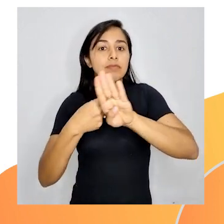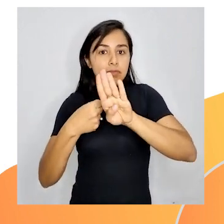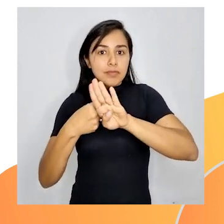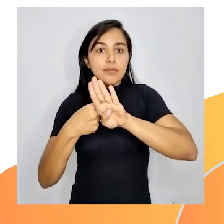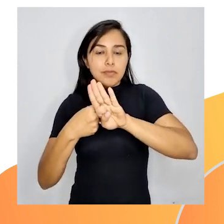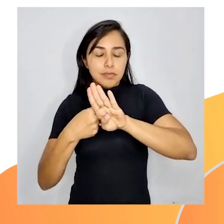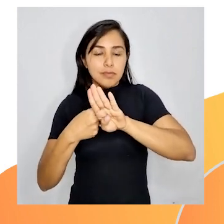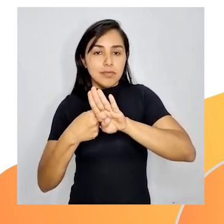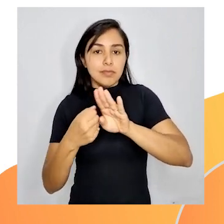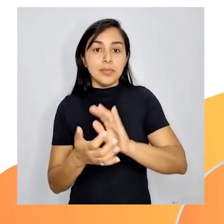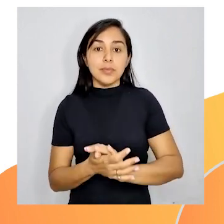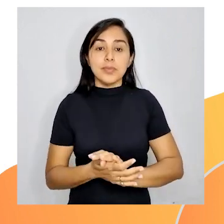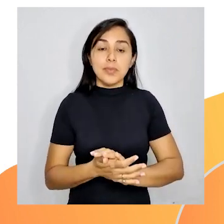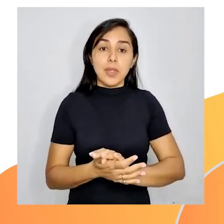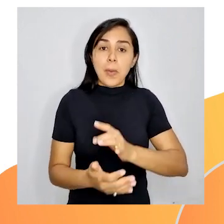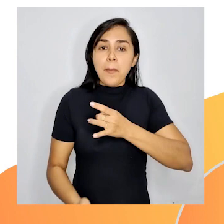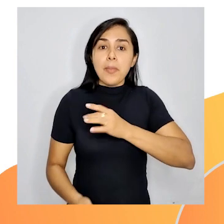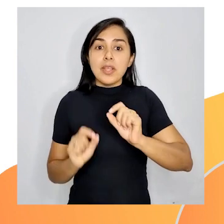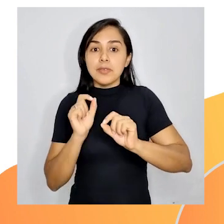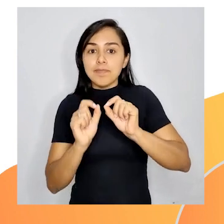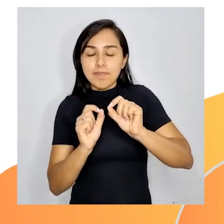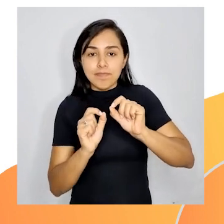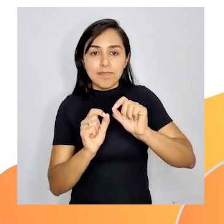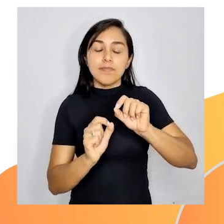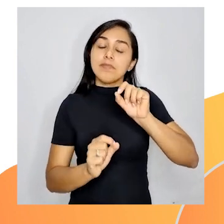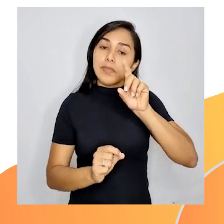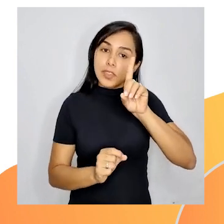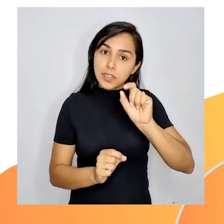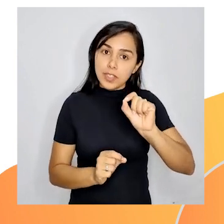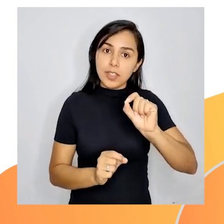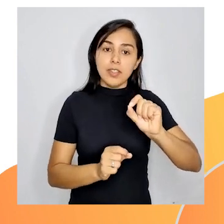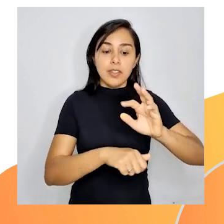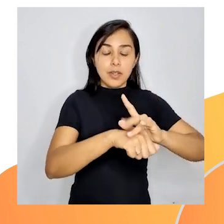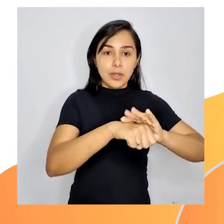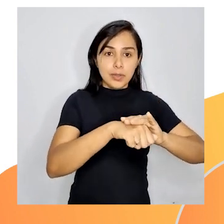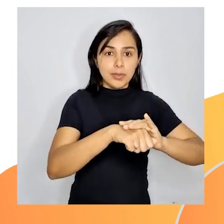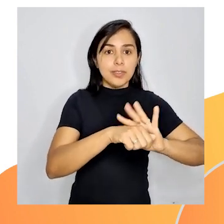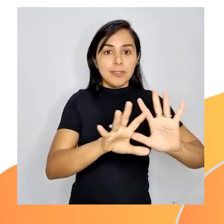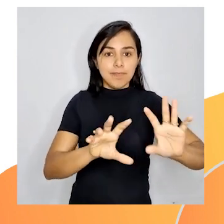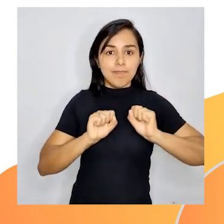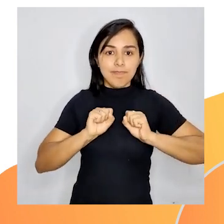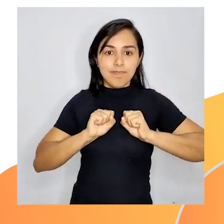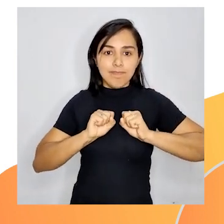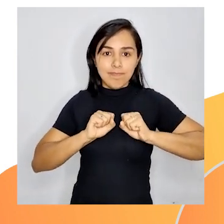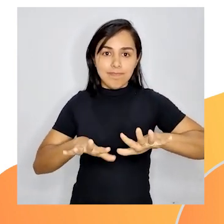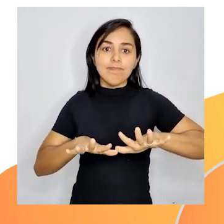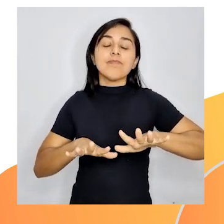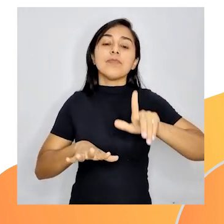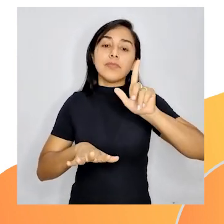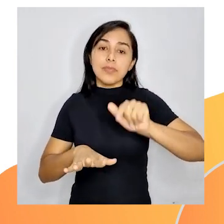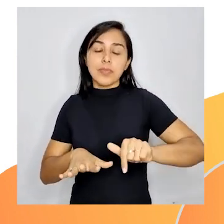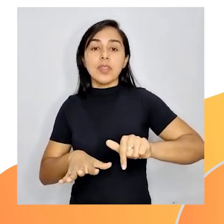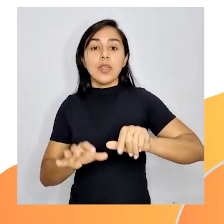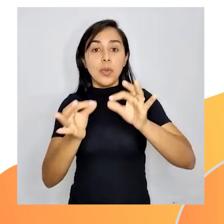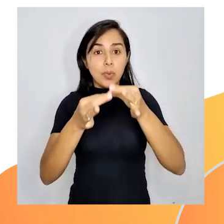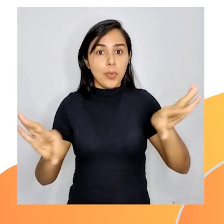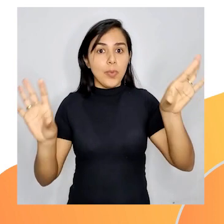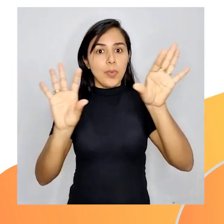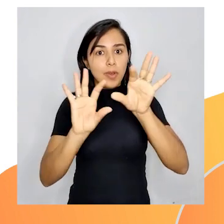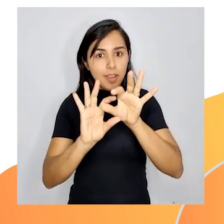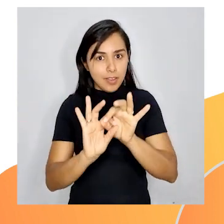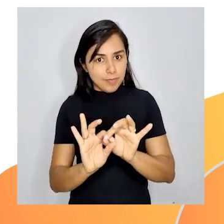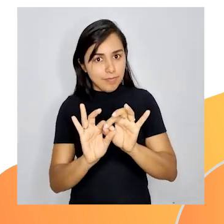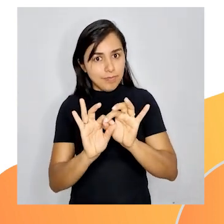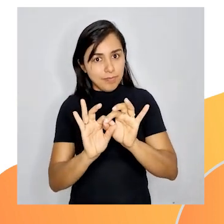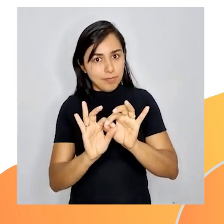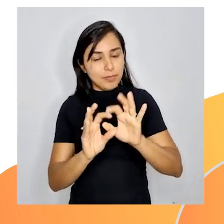Logo, de que a doença nos atinja é classificado como oração subordinada, substantiva, completiva